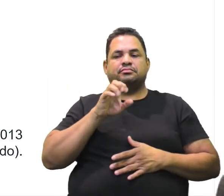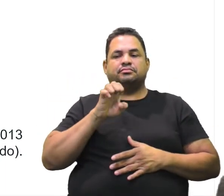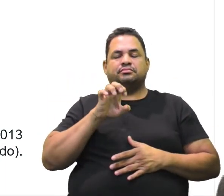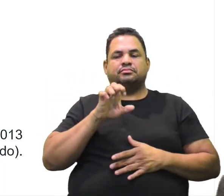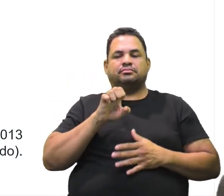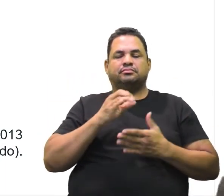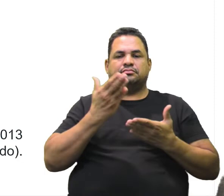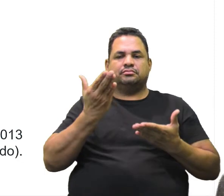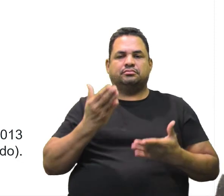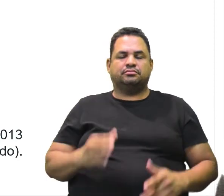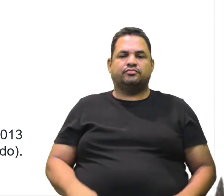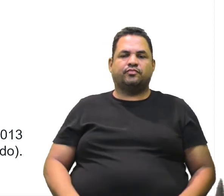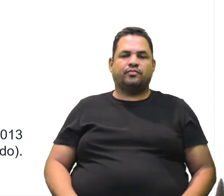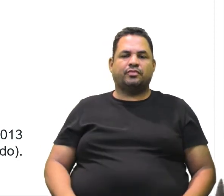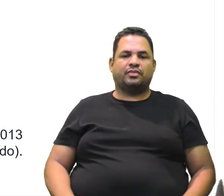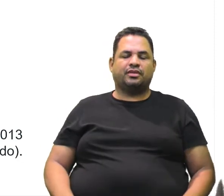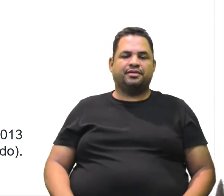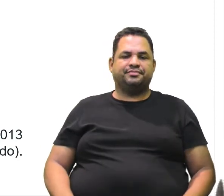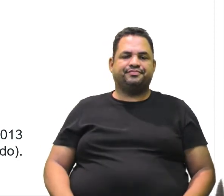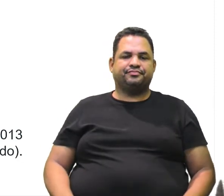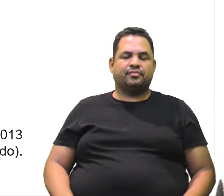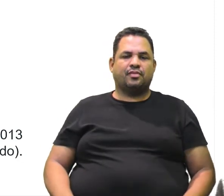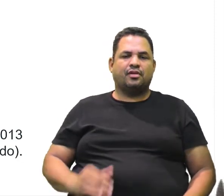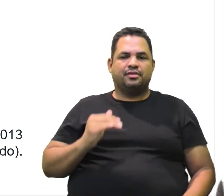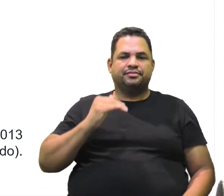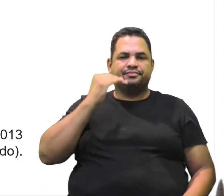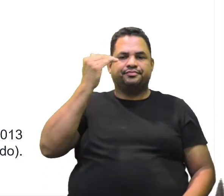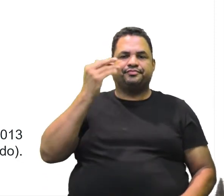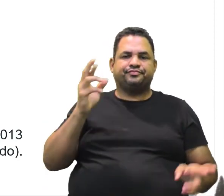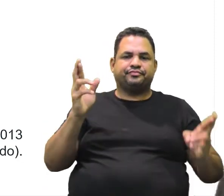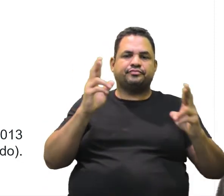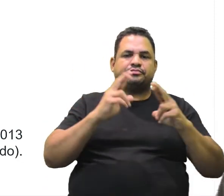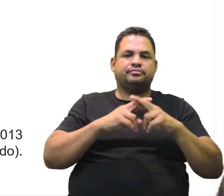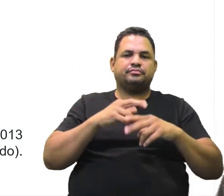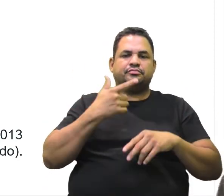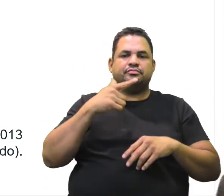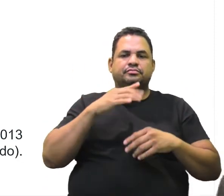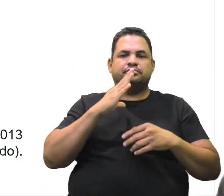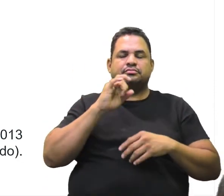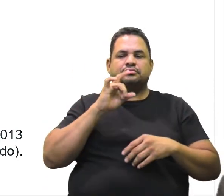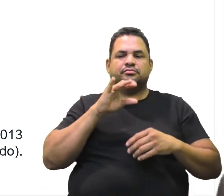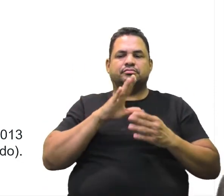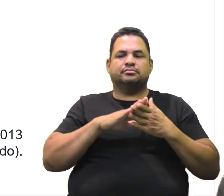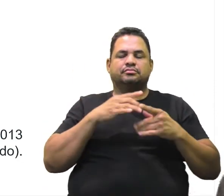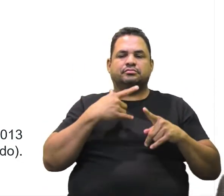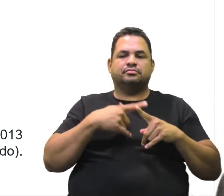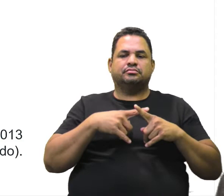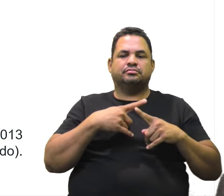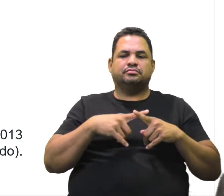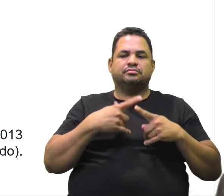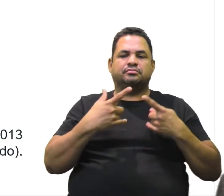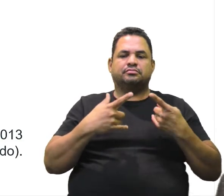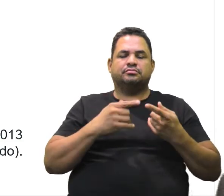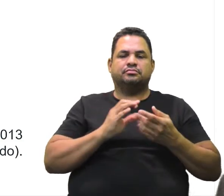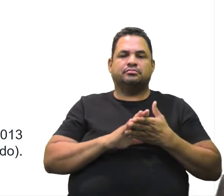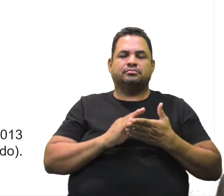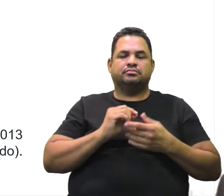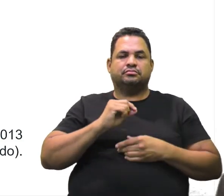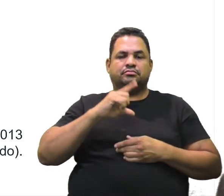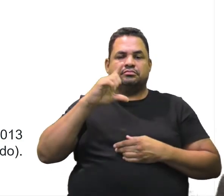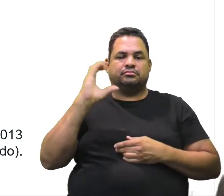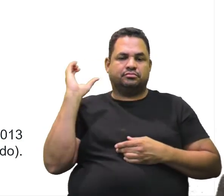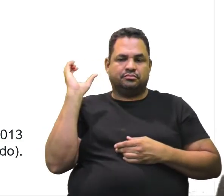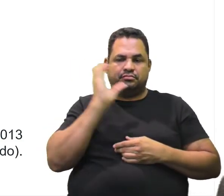de catalisador, e essa de cima é uma reação sem catalisador, porque o catalisador, ele